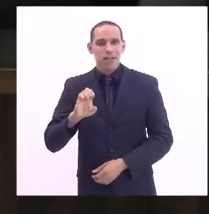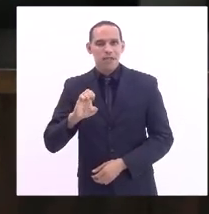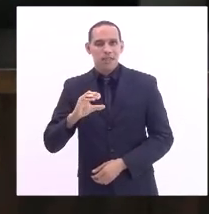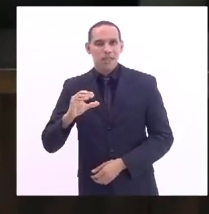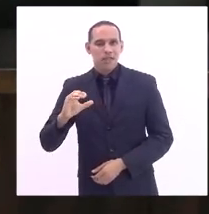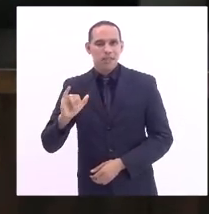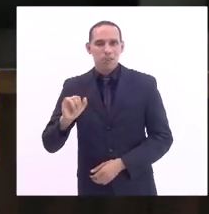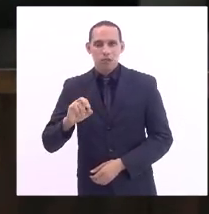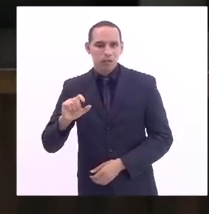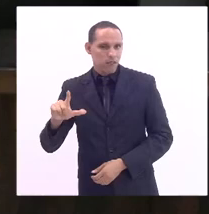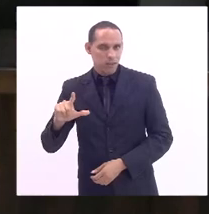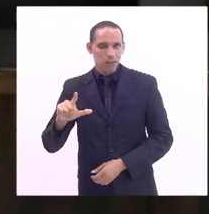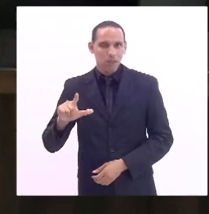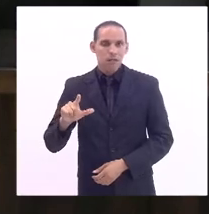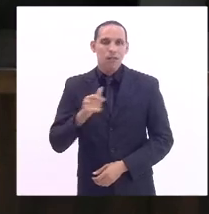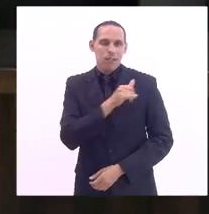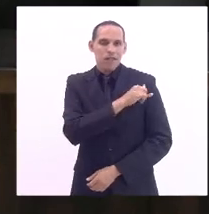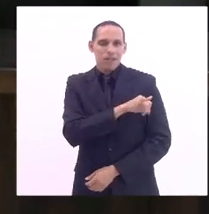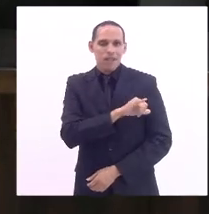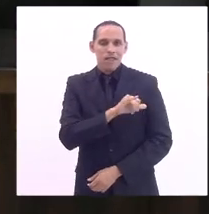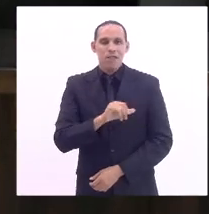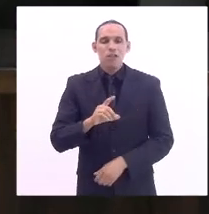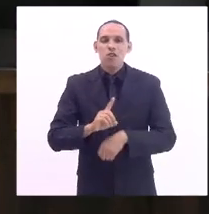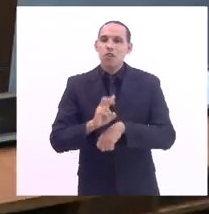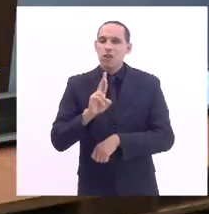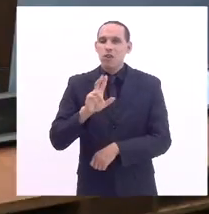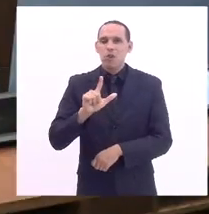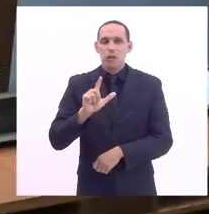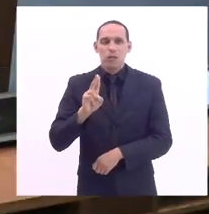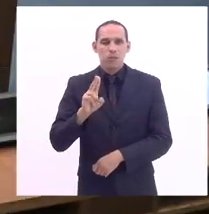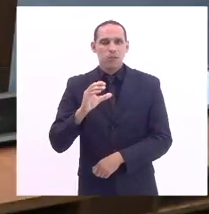doutor Luciano Bandeira. Seja bem-vindo.